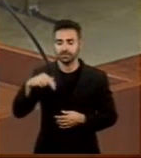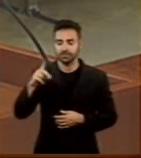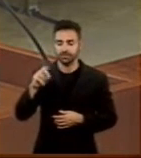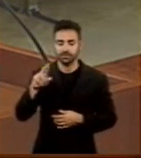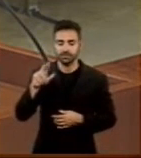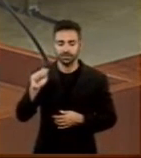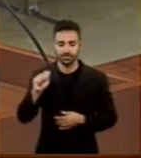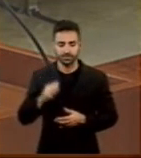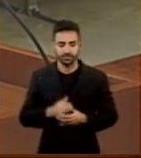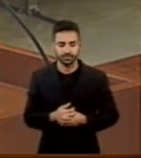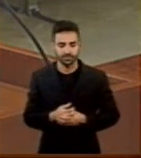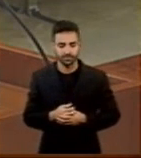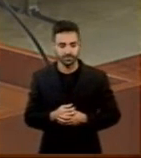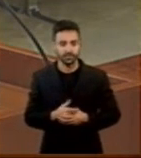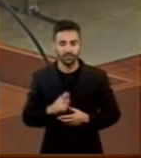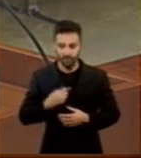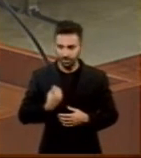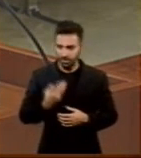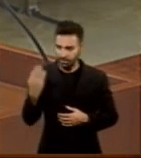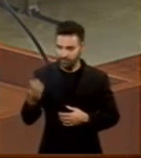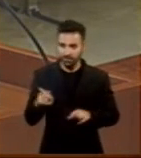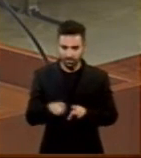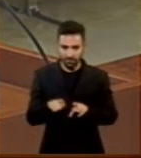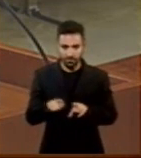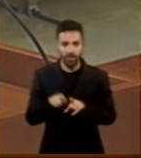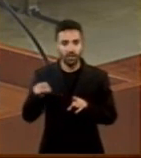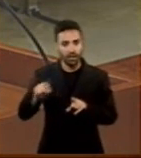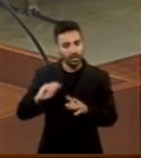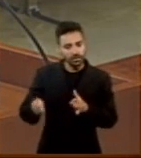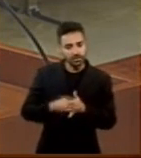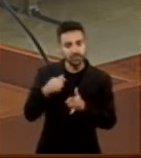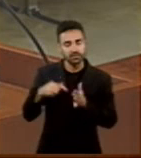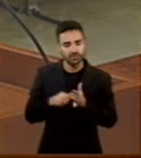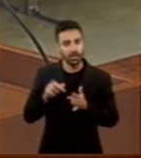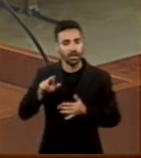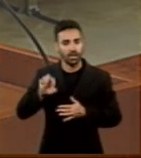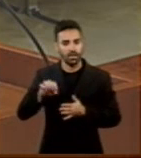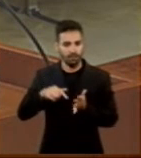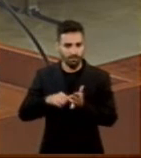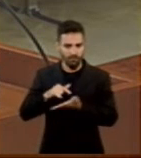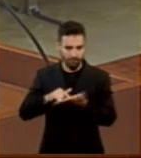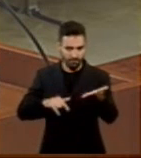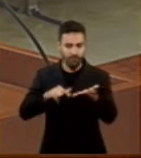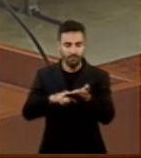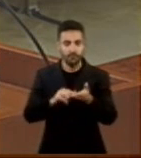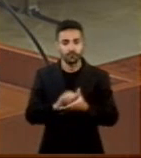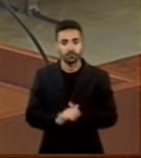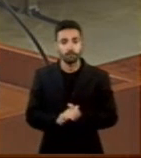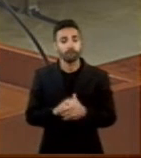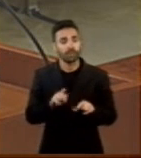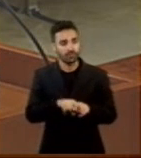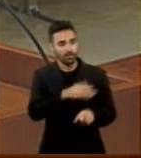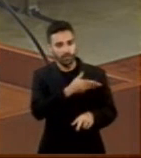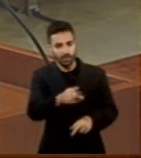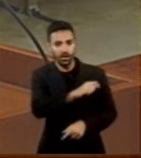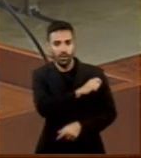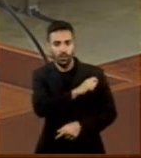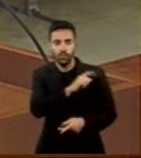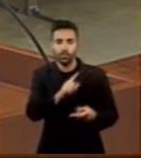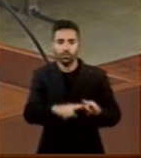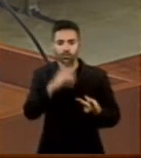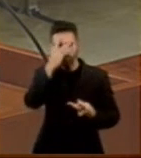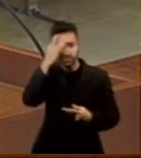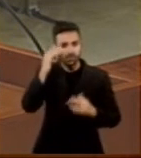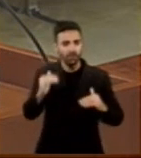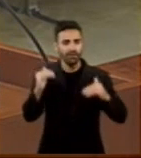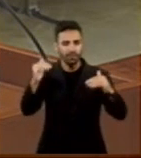Toros, que está aqui na sessão, que é a subscritora do recurso extraordinário, também os acadêmicos, procuradores